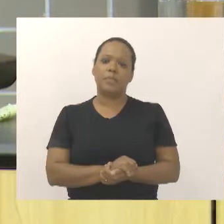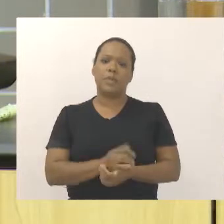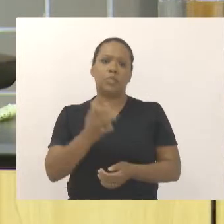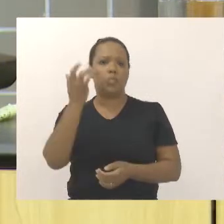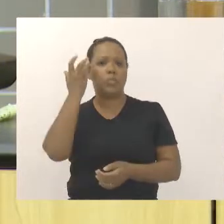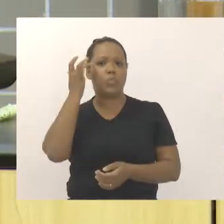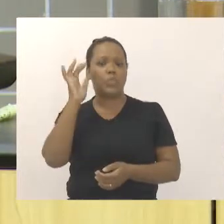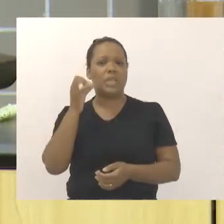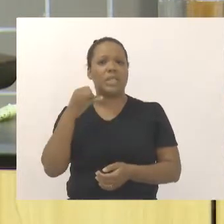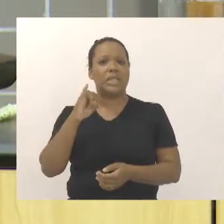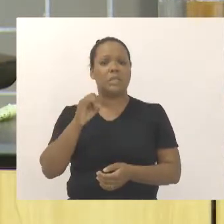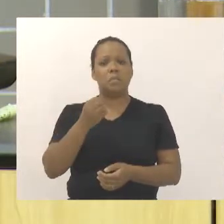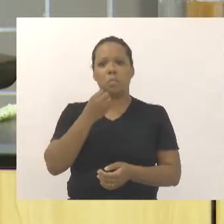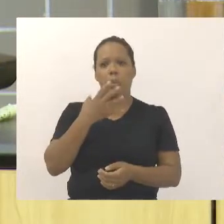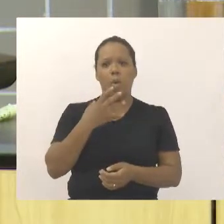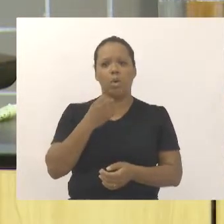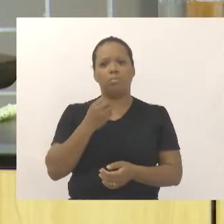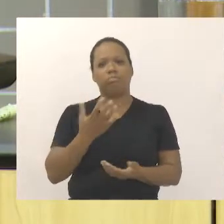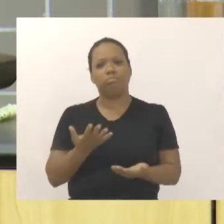aqui diz